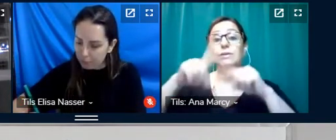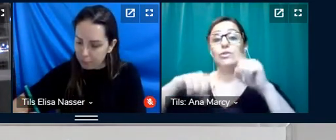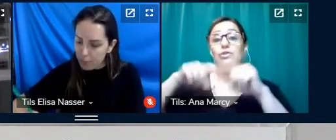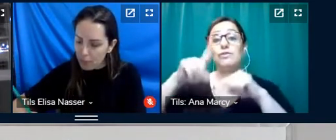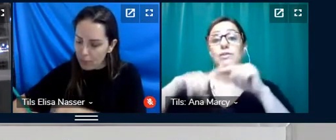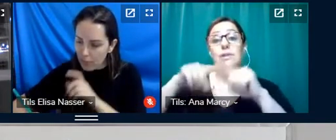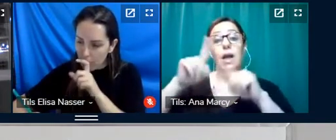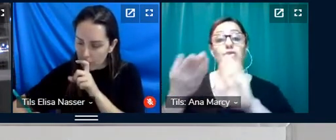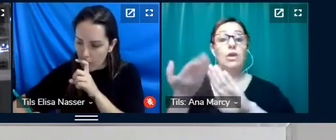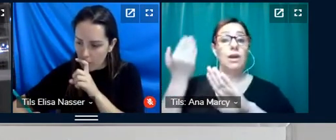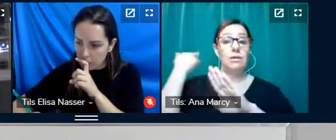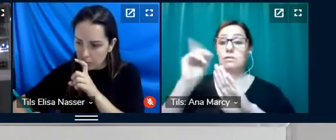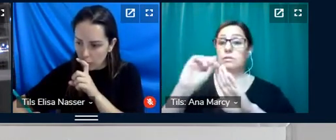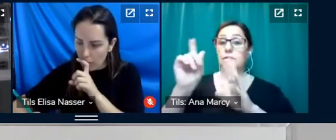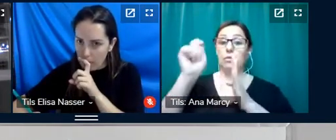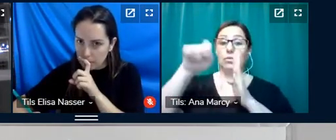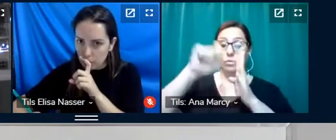né?